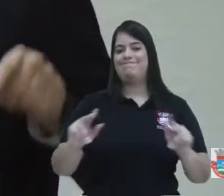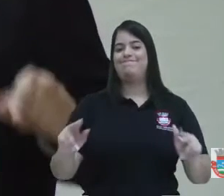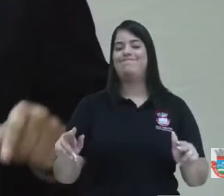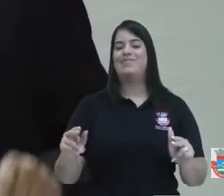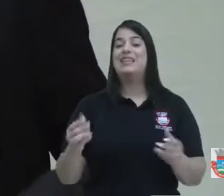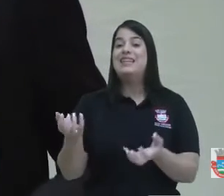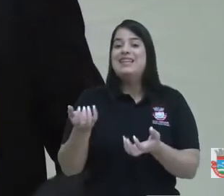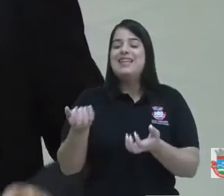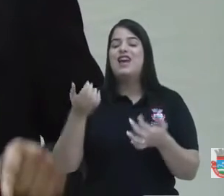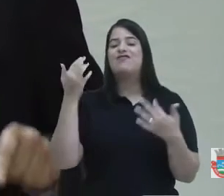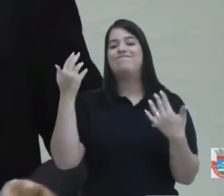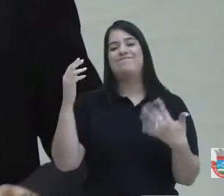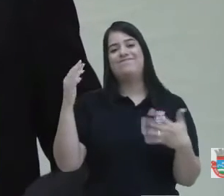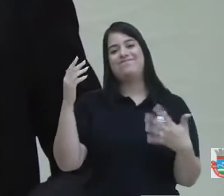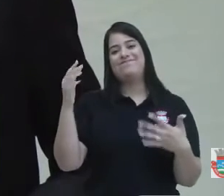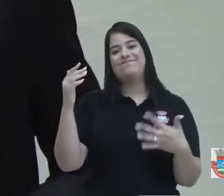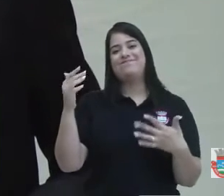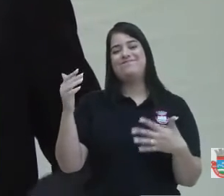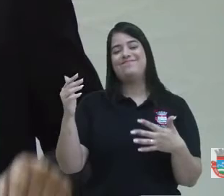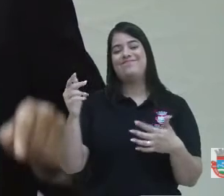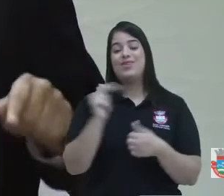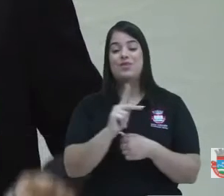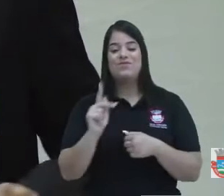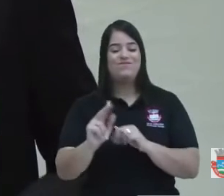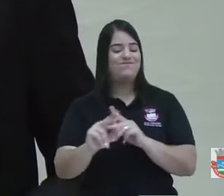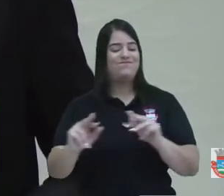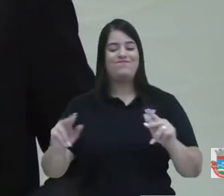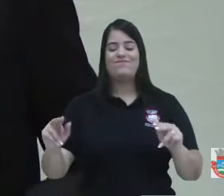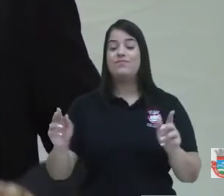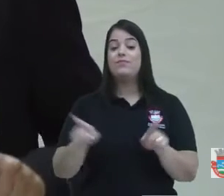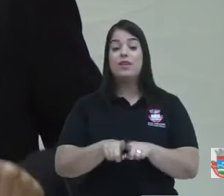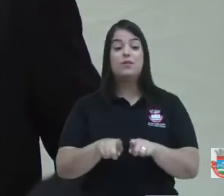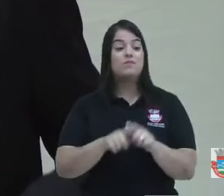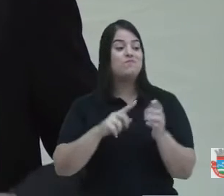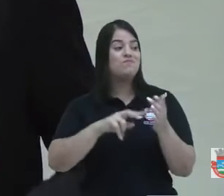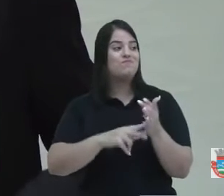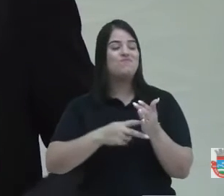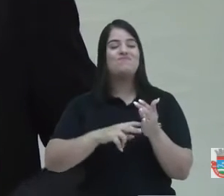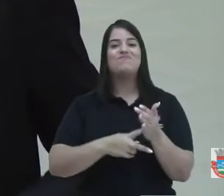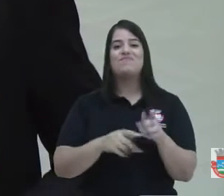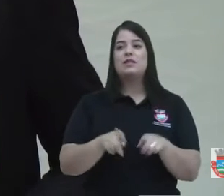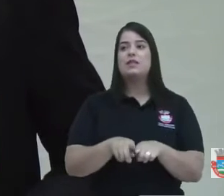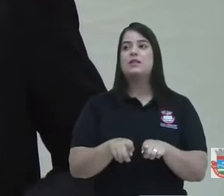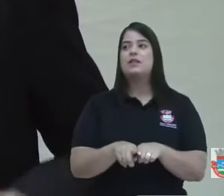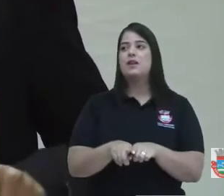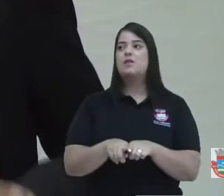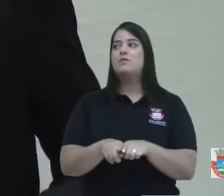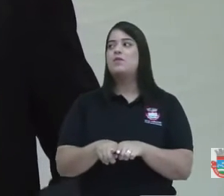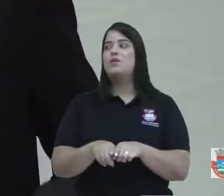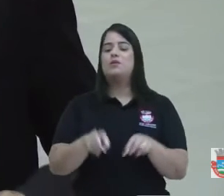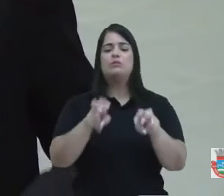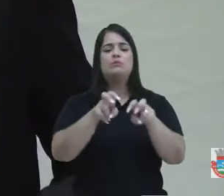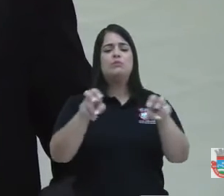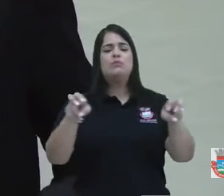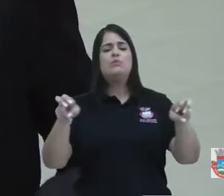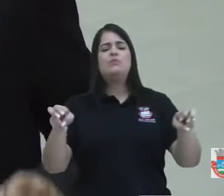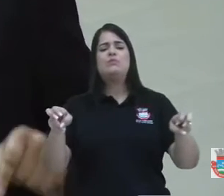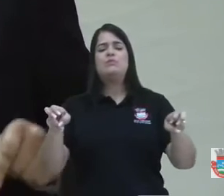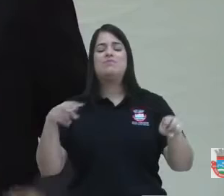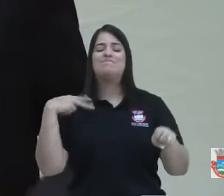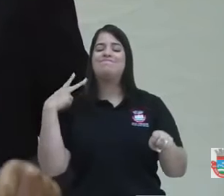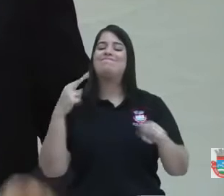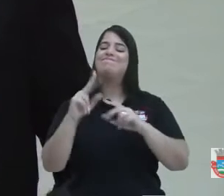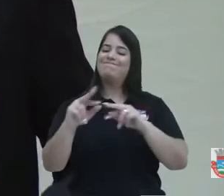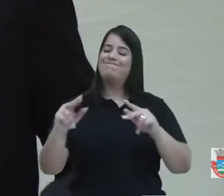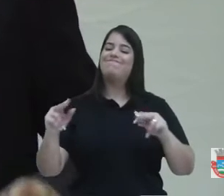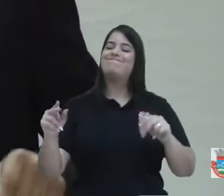quero parabenizar esses professores, o sindicato e essa bancada aqui que fez valer o